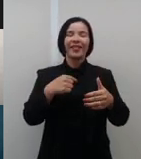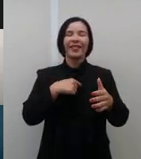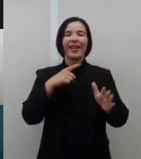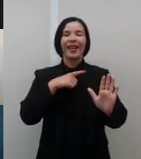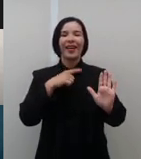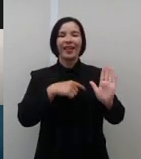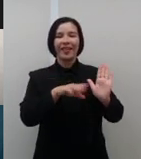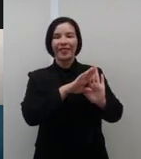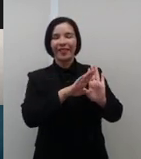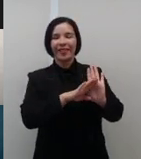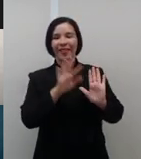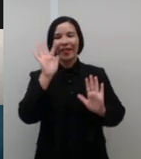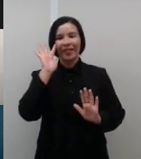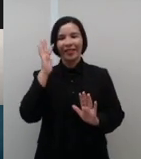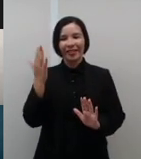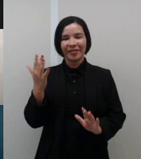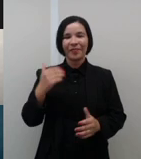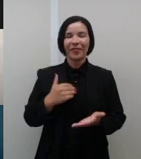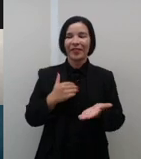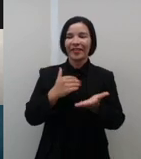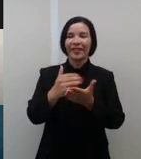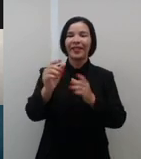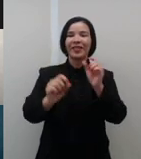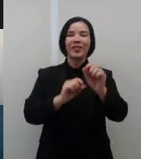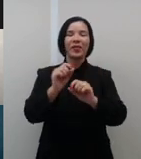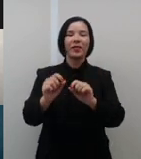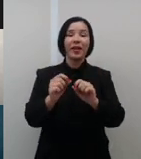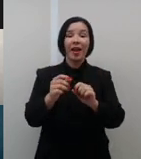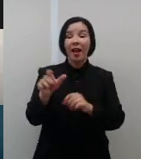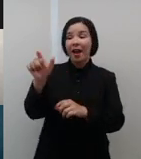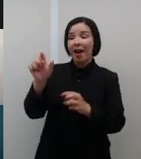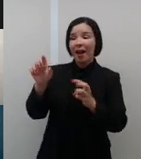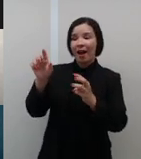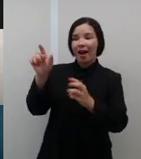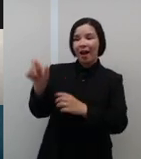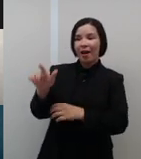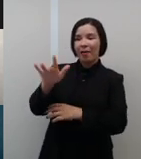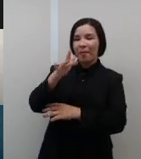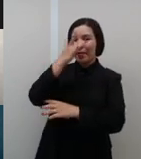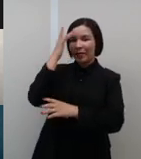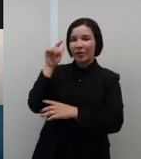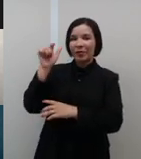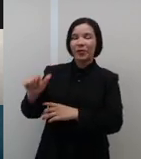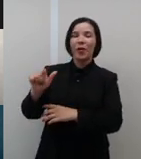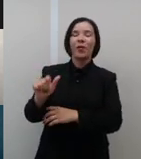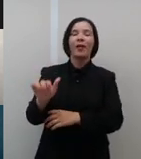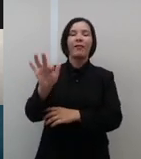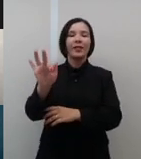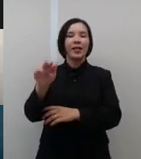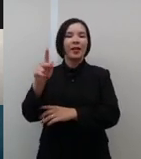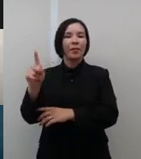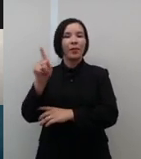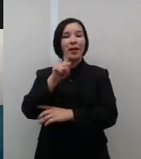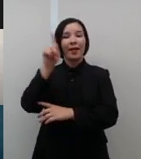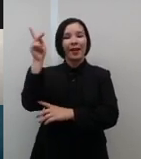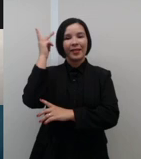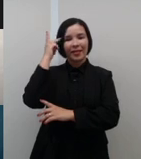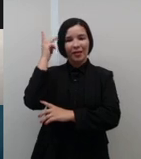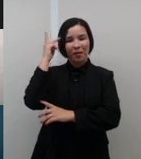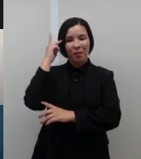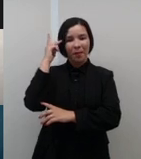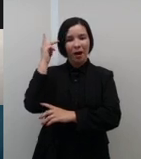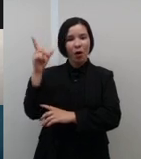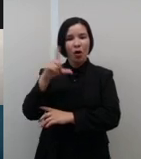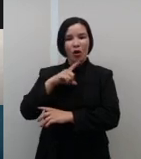recorrido, inicialmente de uma do Ministério executada em execução fiscal já pela Fazenda do Estado de São Paulo, alienou imóvel de sua propriedade ao filho de um